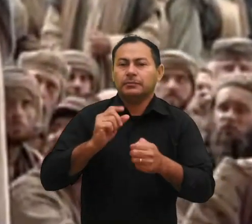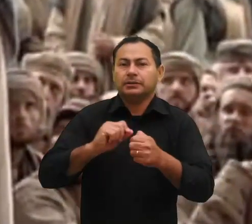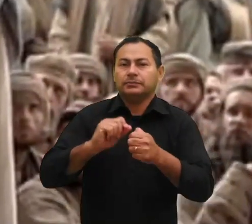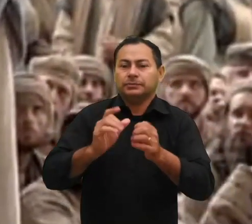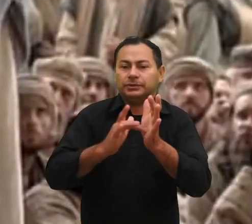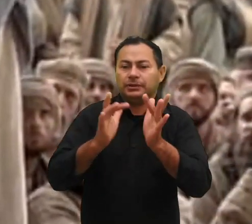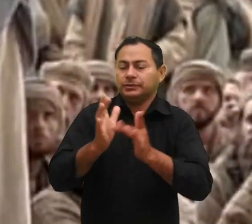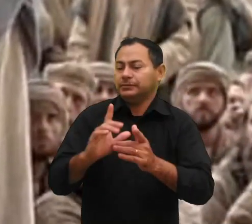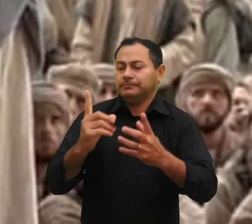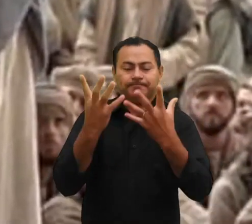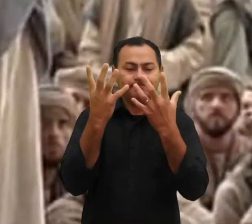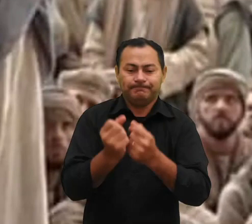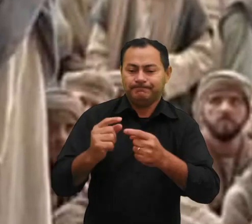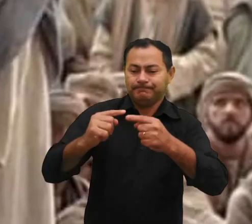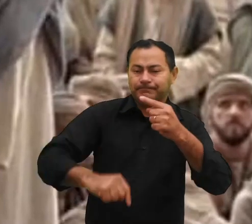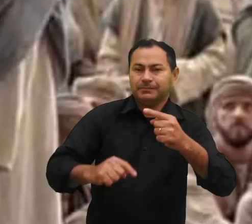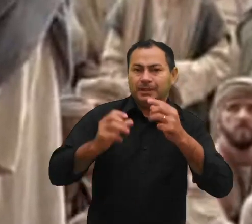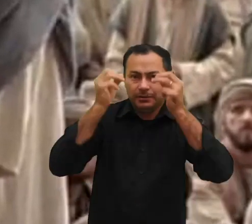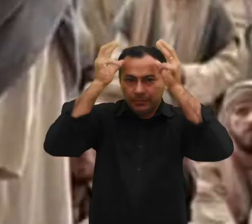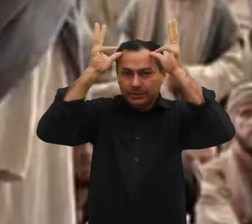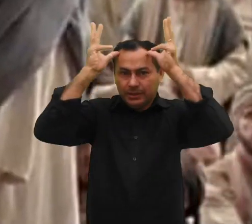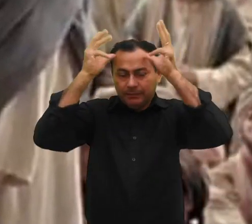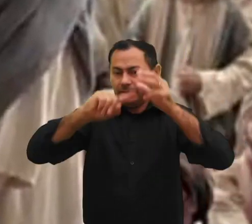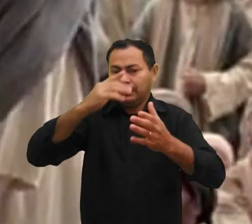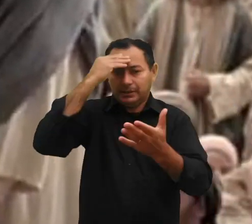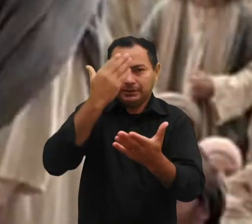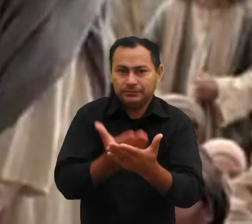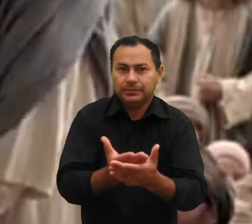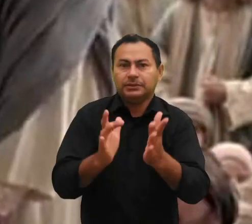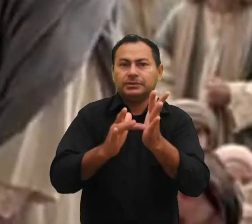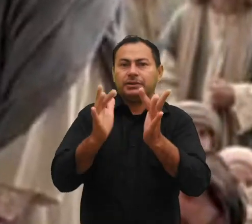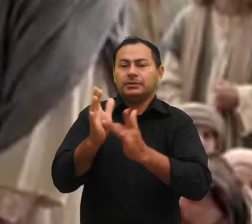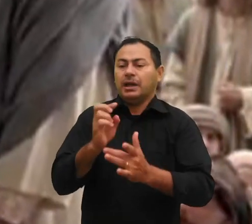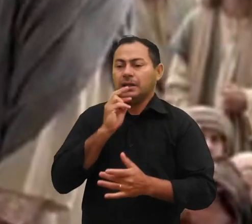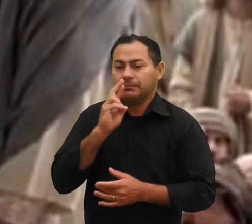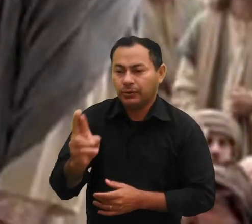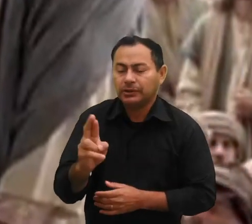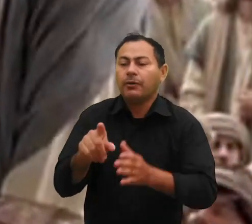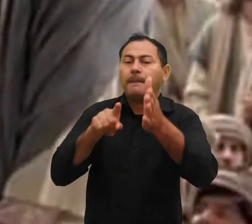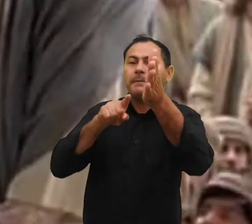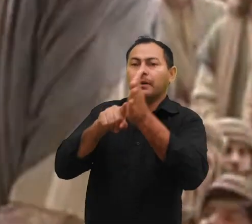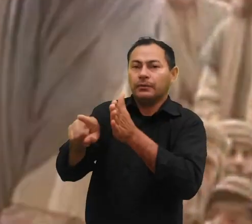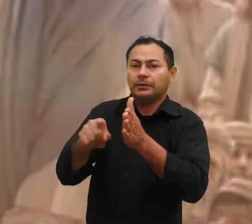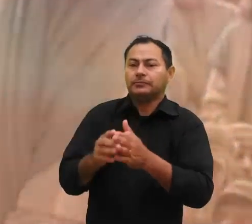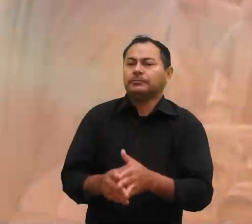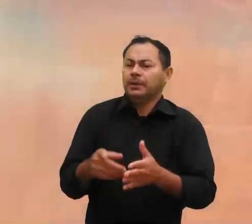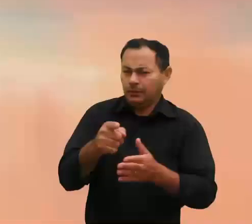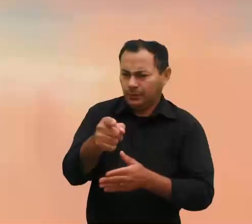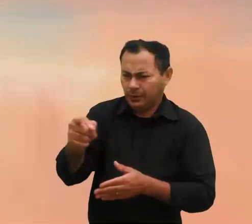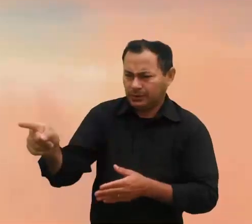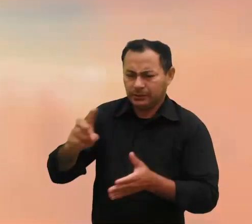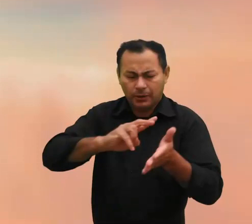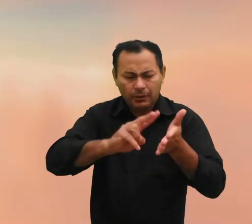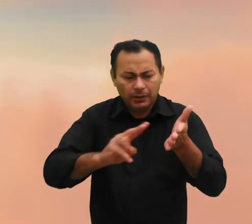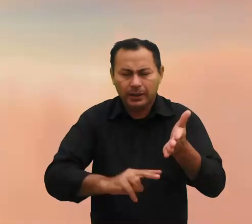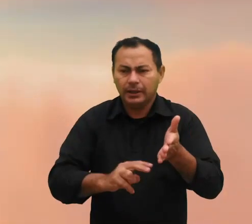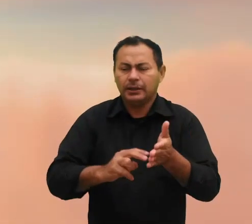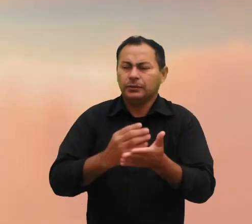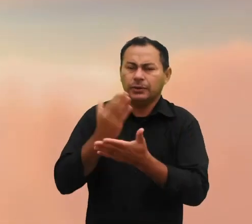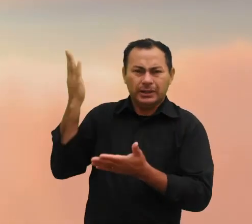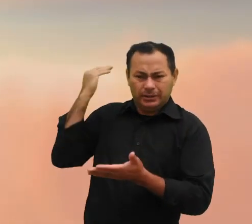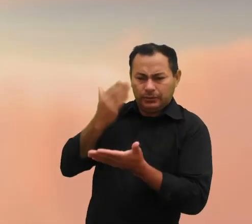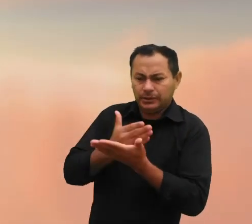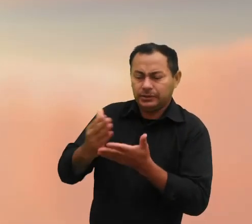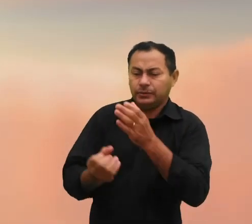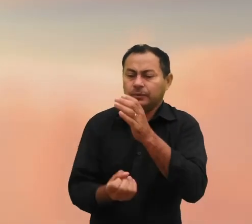tentando fazer com que Jesus discordasse de Moisés para então desacreditá-lo, Jesus respondeu com uma pergunta: vocês não leram